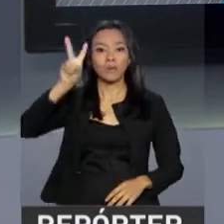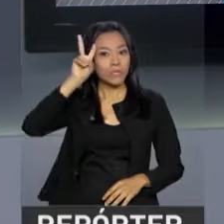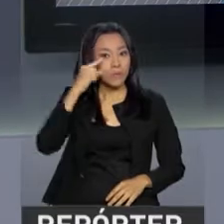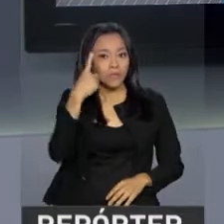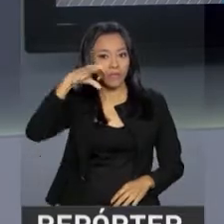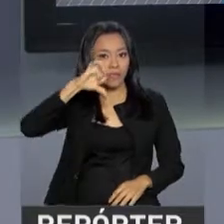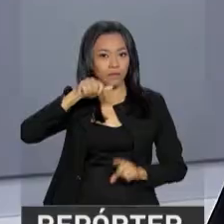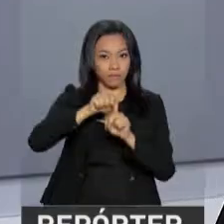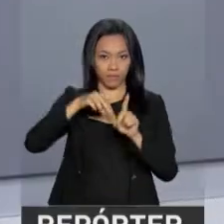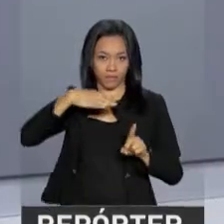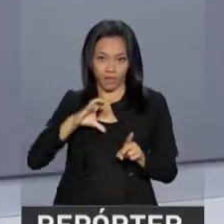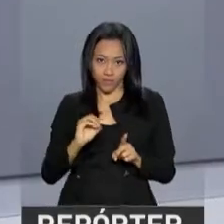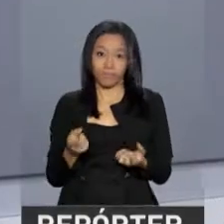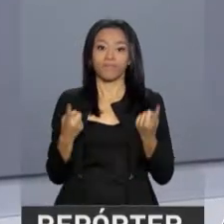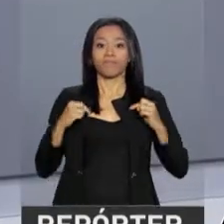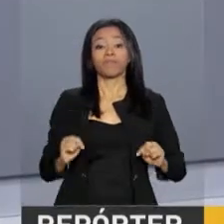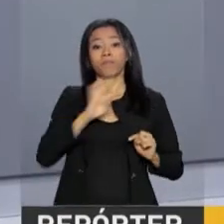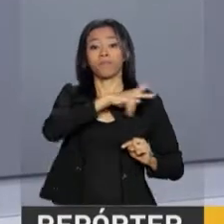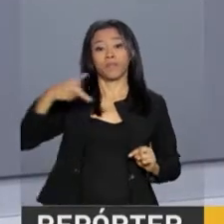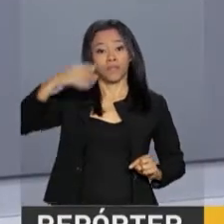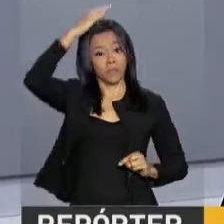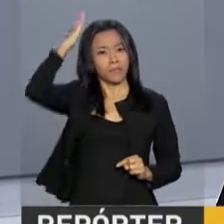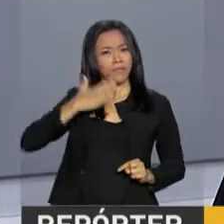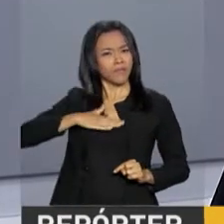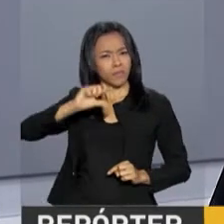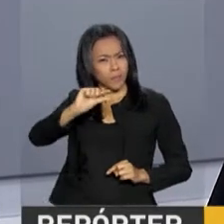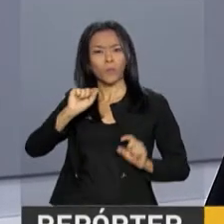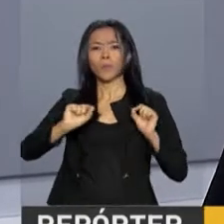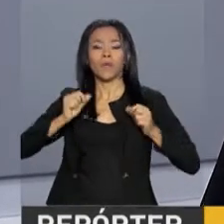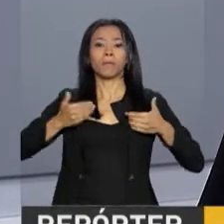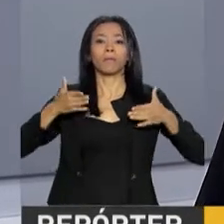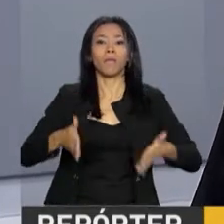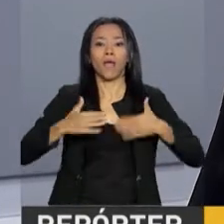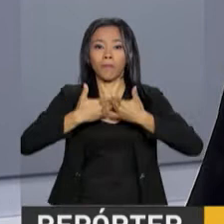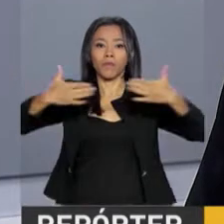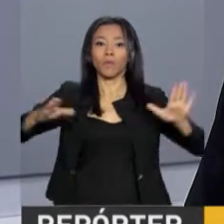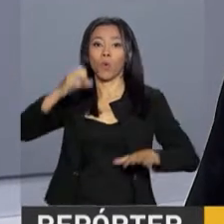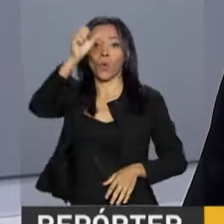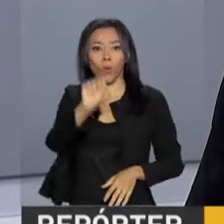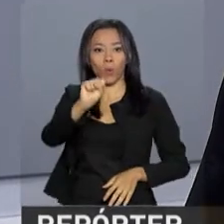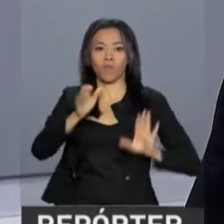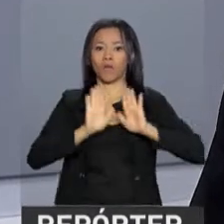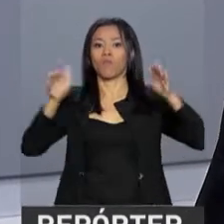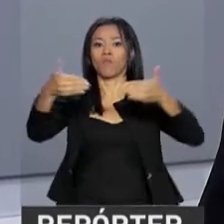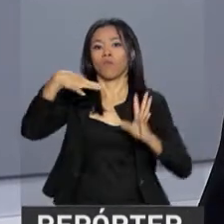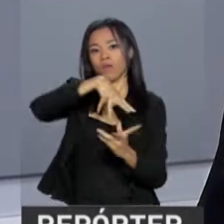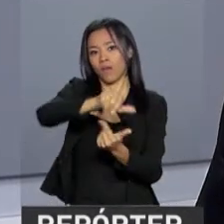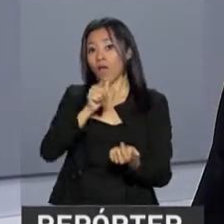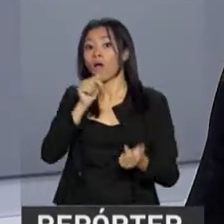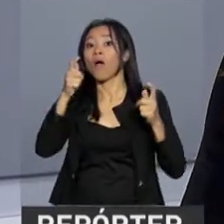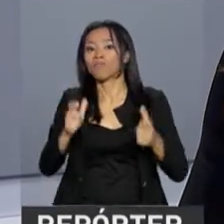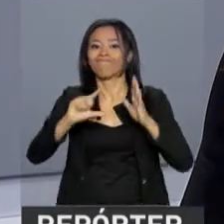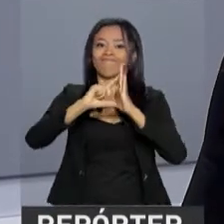19 de março o presidente michel temer participa daqui a pouco da abertura do 8º fórum mundial da água no palácio do itamaraty